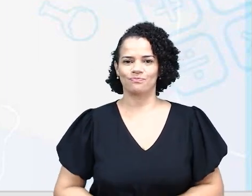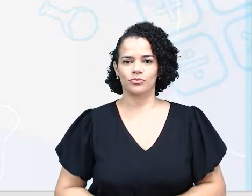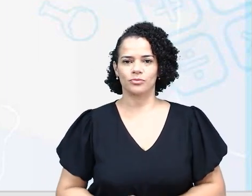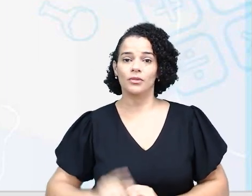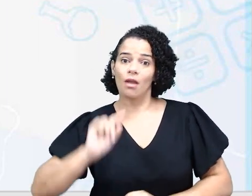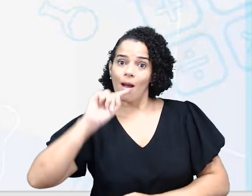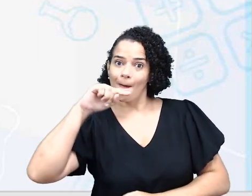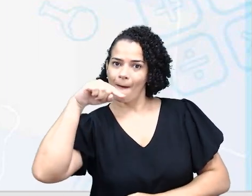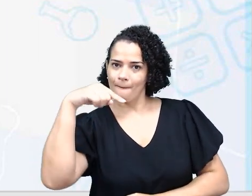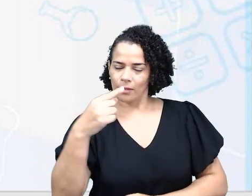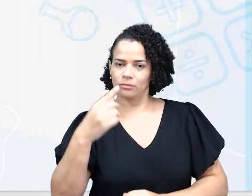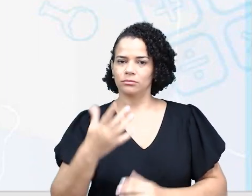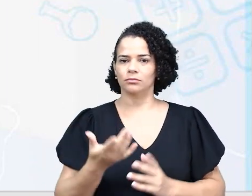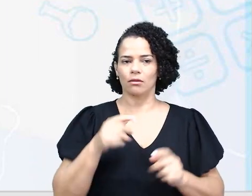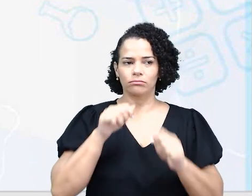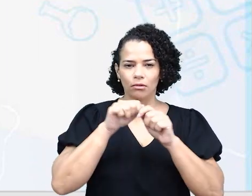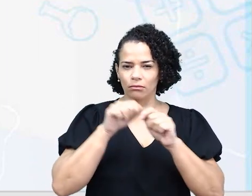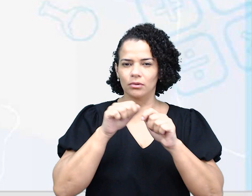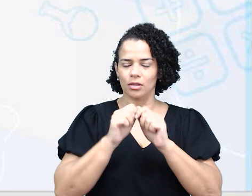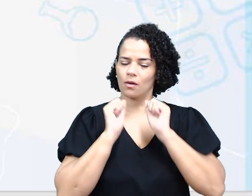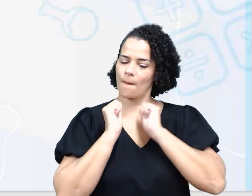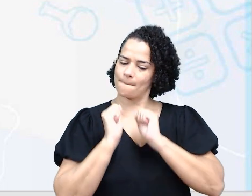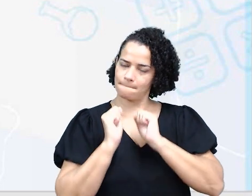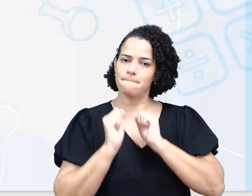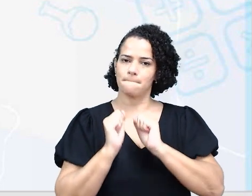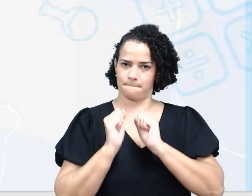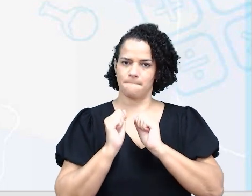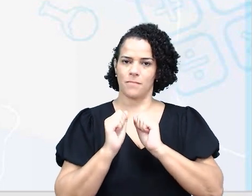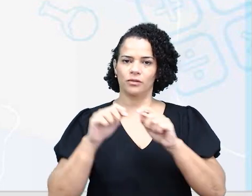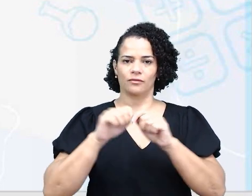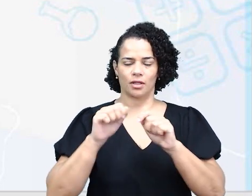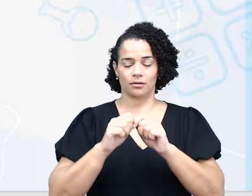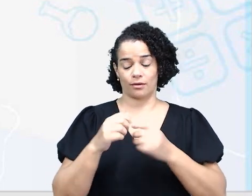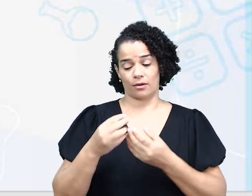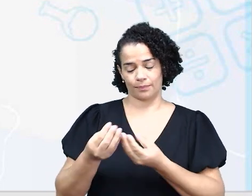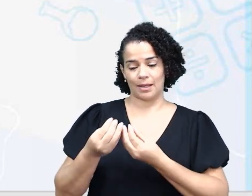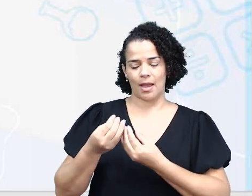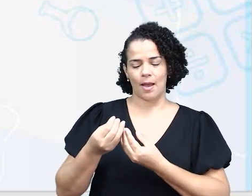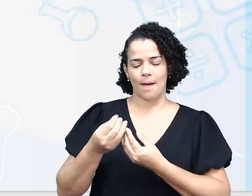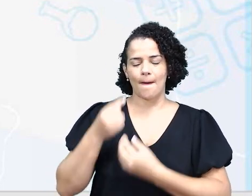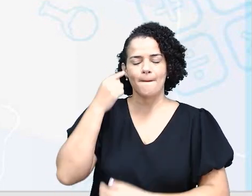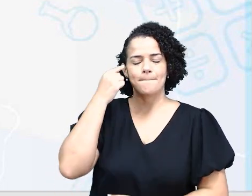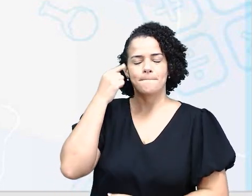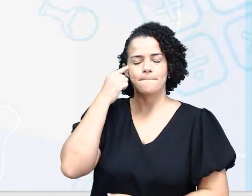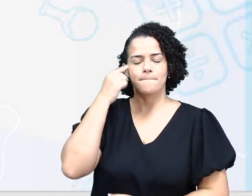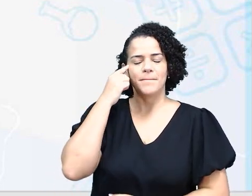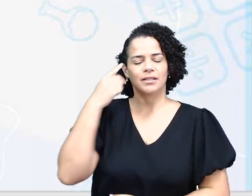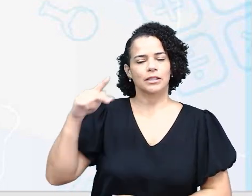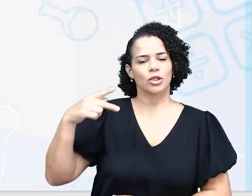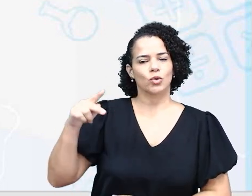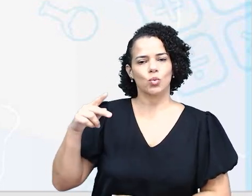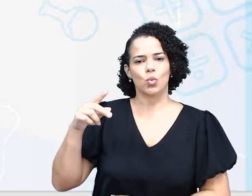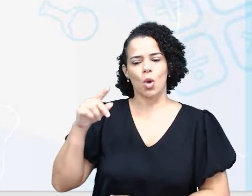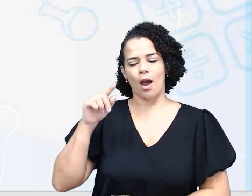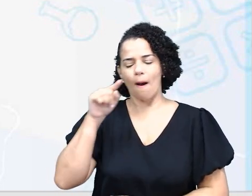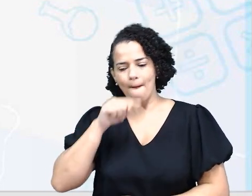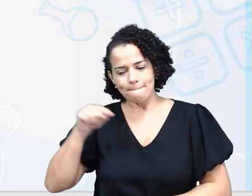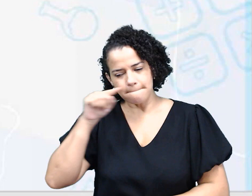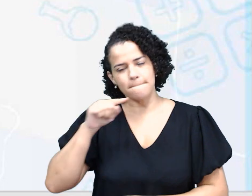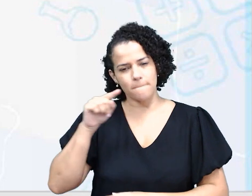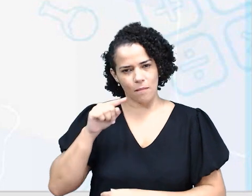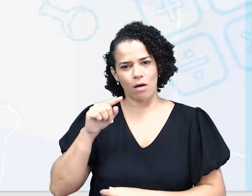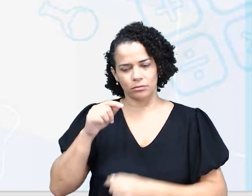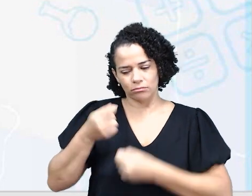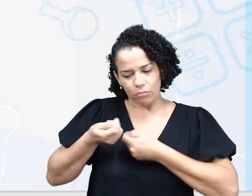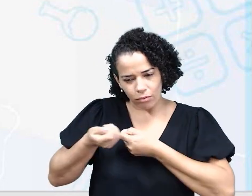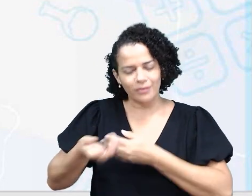próxima construção, que possa eu ter as minhas bolinhas, tá certo? Pensa lá na bolinha de bilhar, de sinuca.